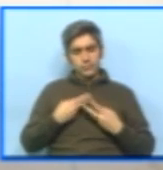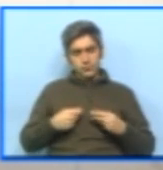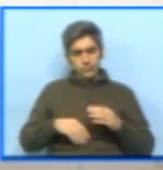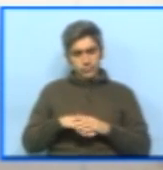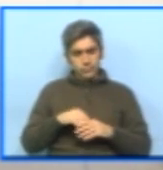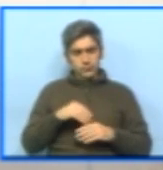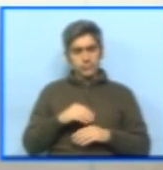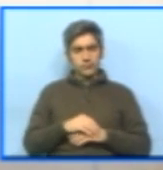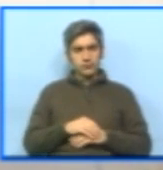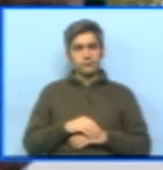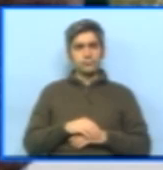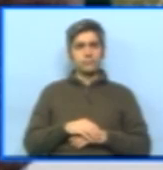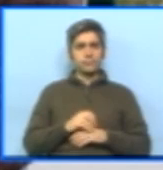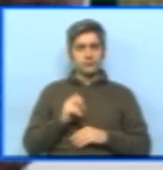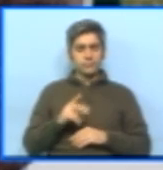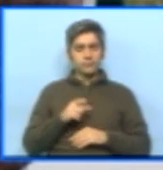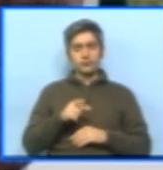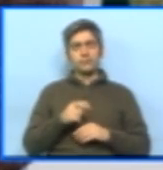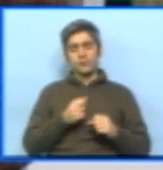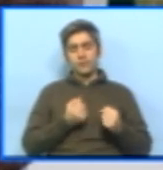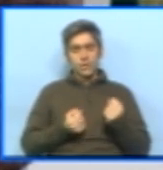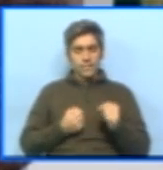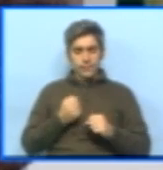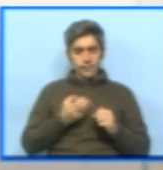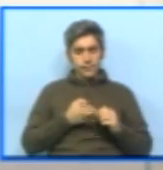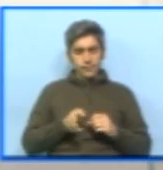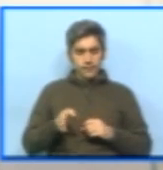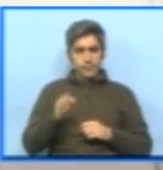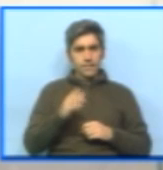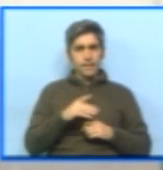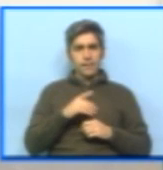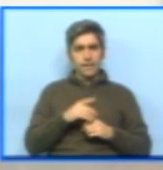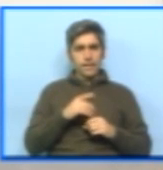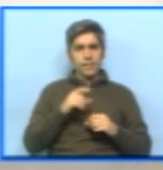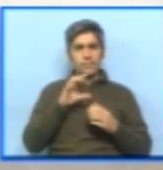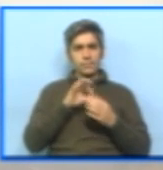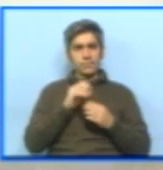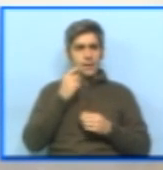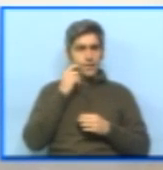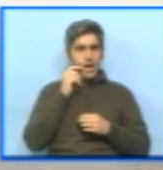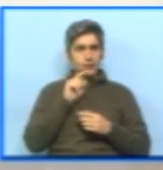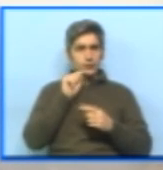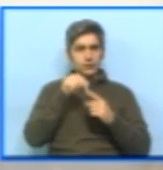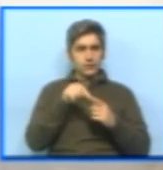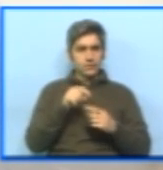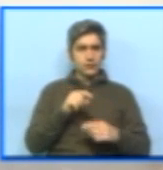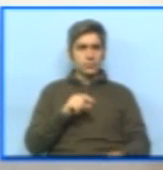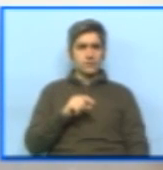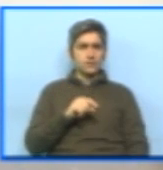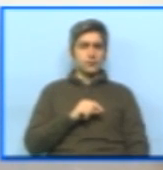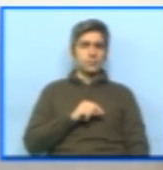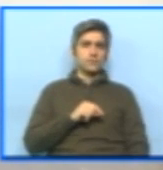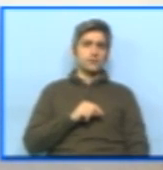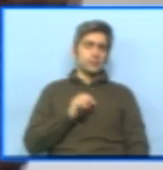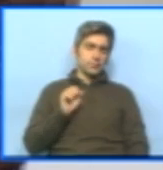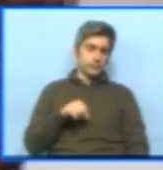via também, um movimento que é quaresmal e que tem no horizonte sempre a celebração da Páscoa. Sim. Apesar